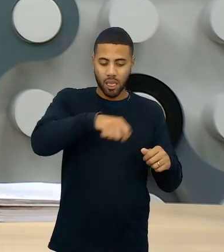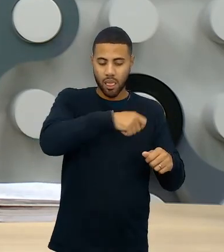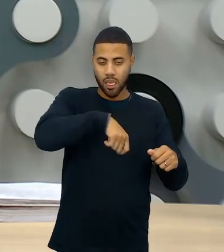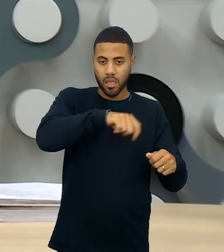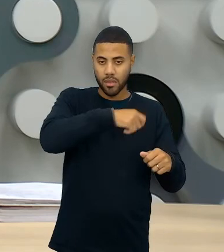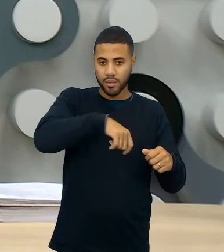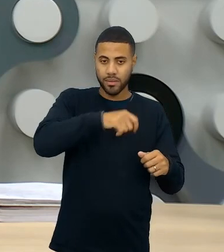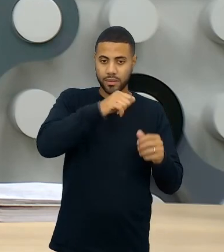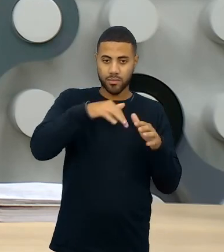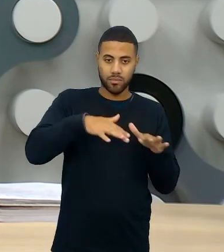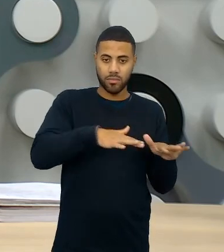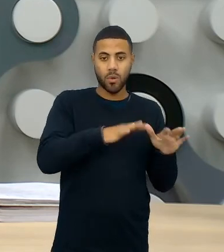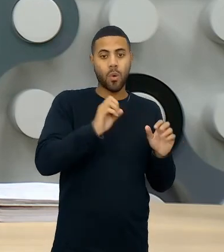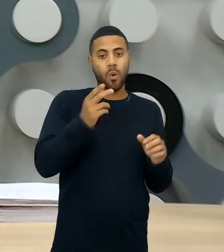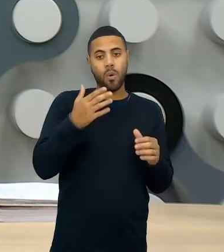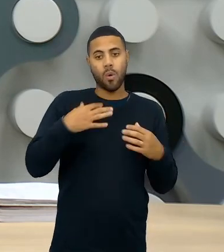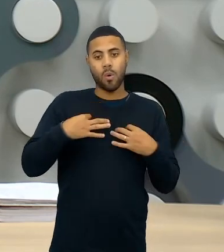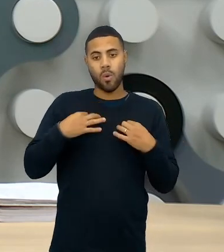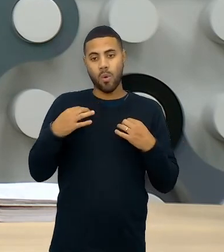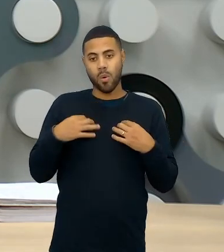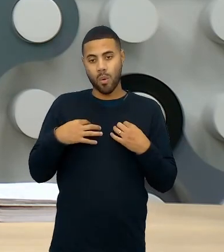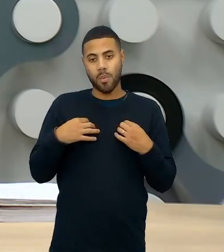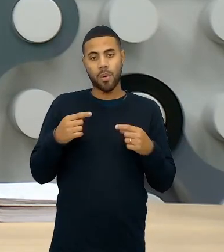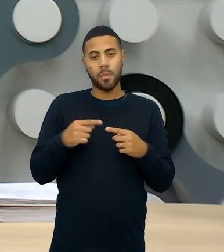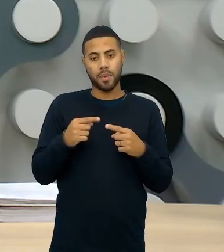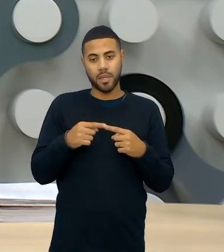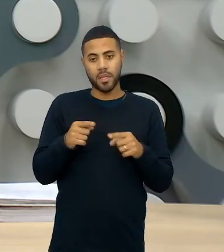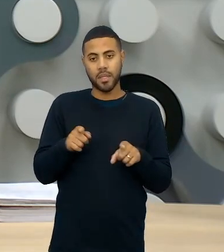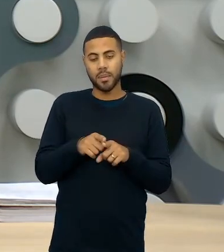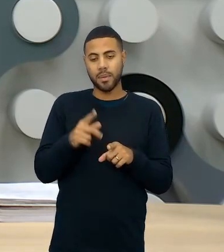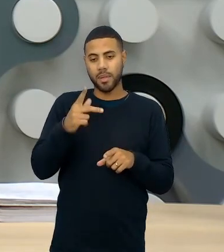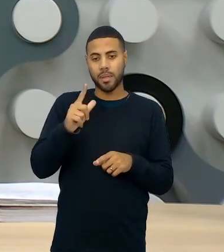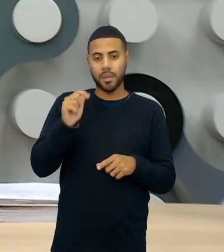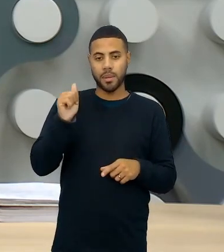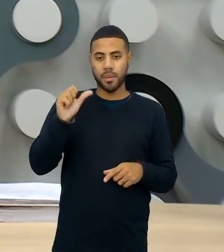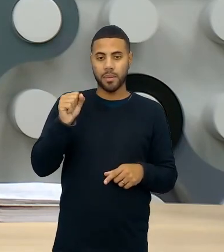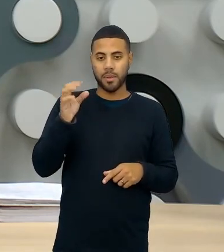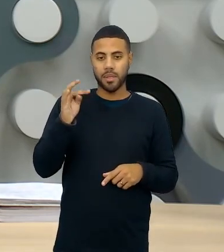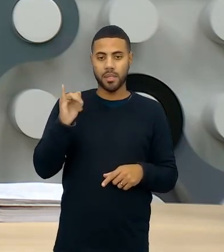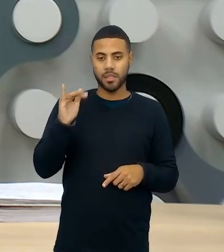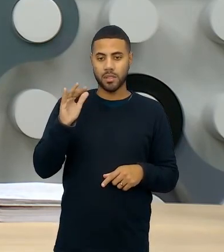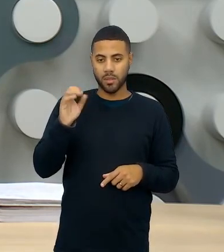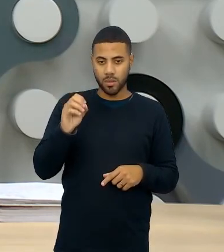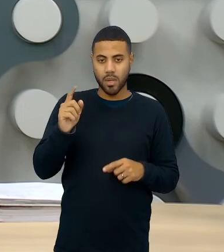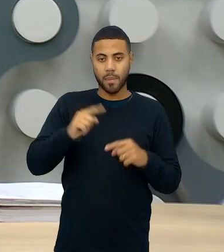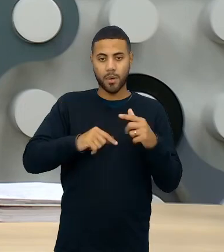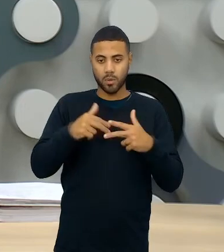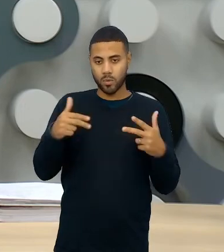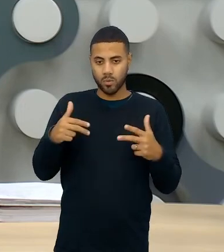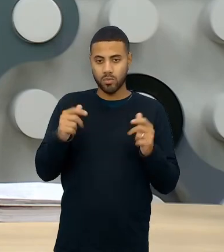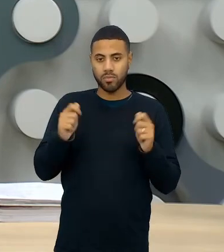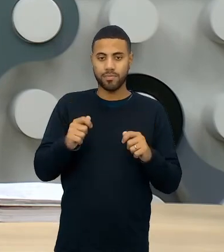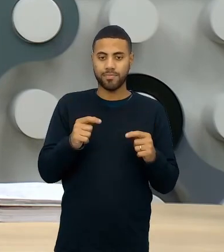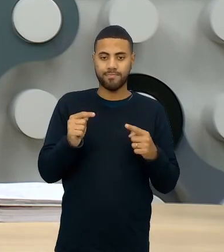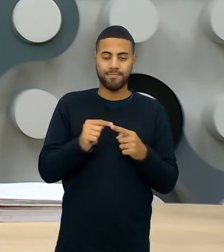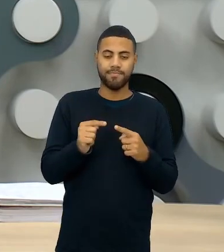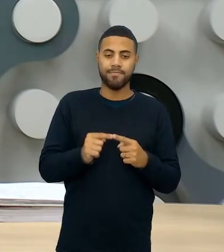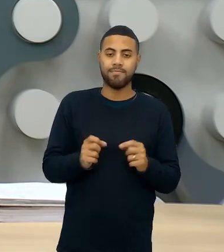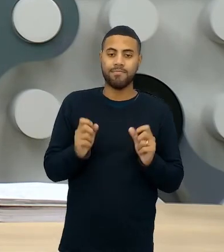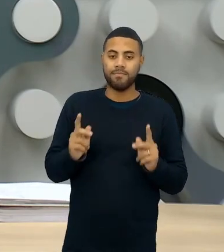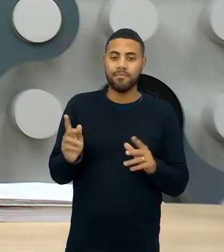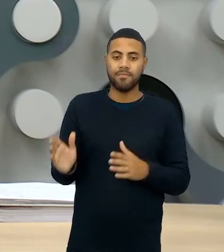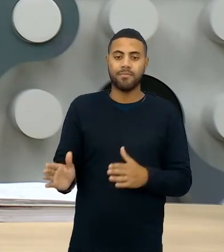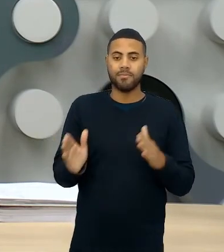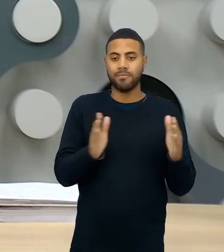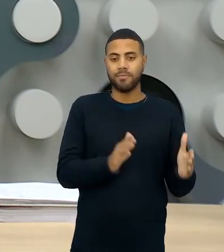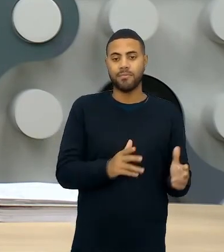Roupa sintética, tá? Pode ser transformado aí em uma série de produtos, ok?